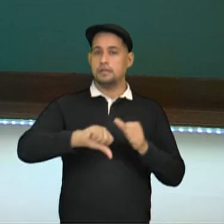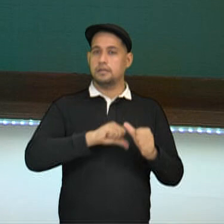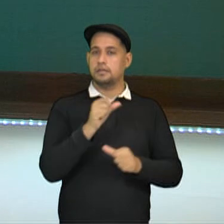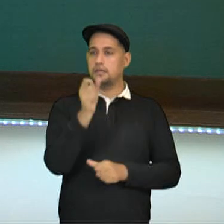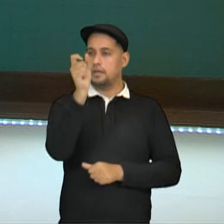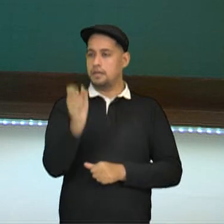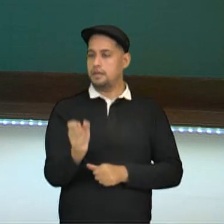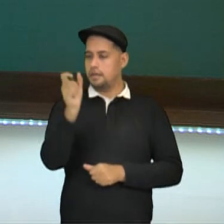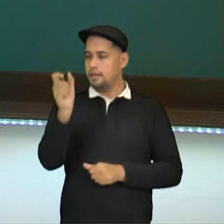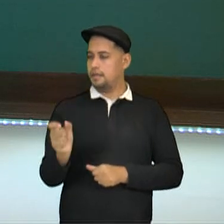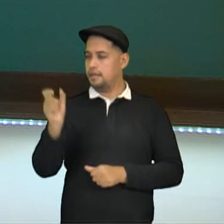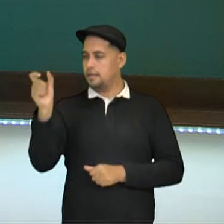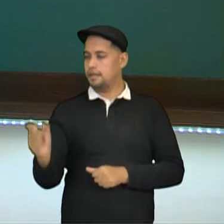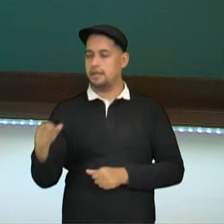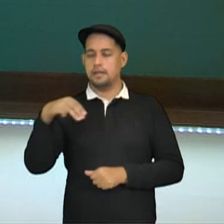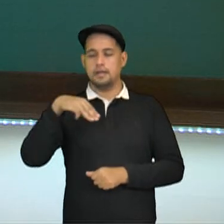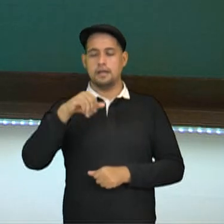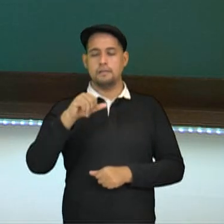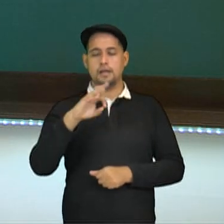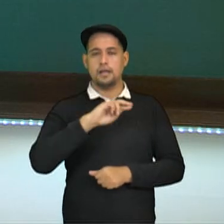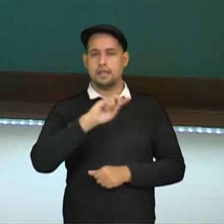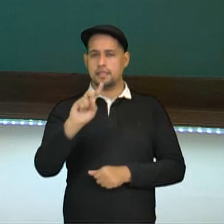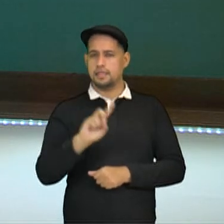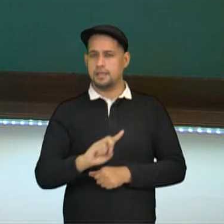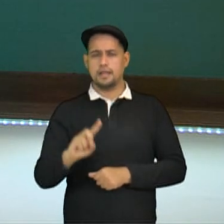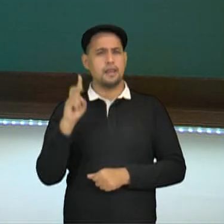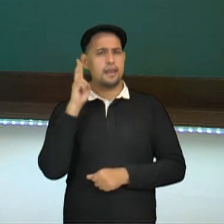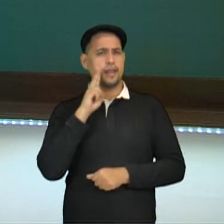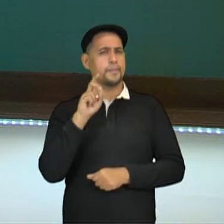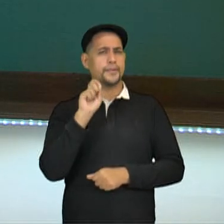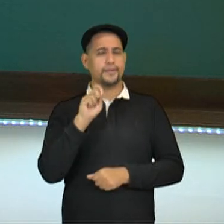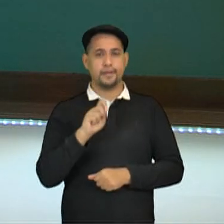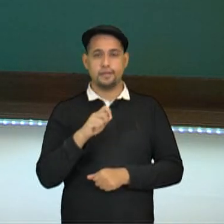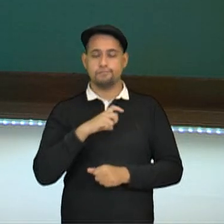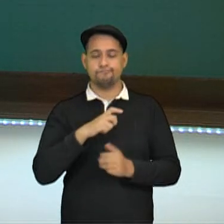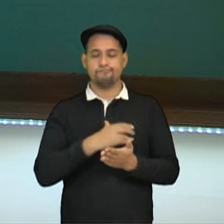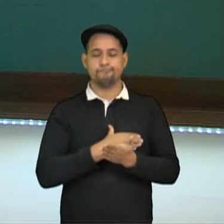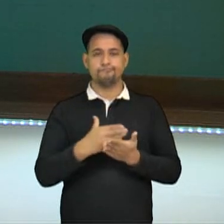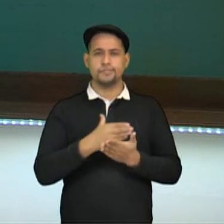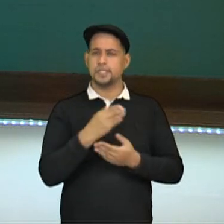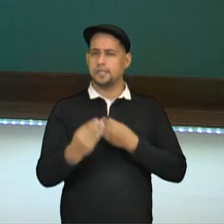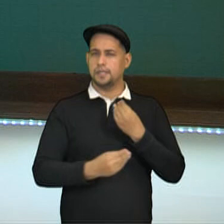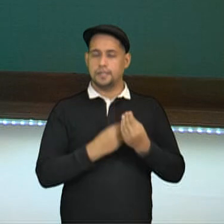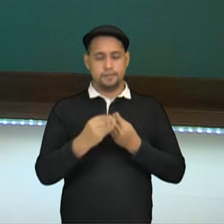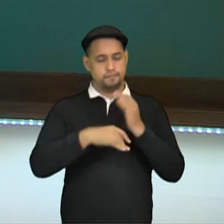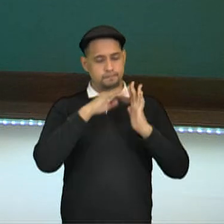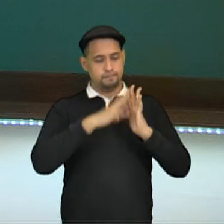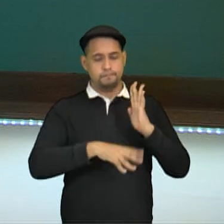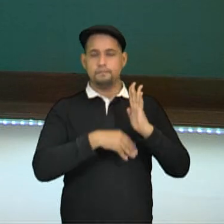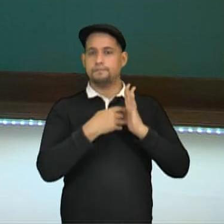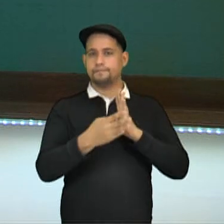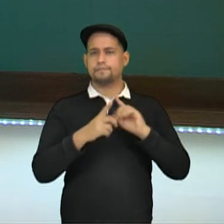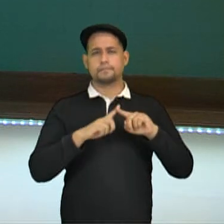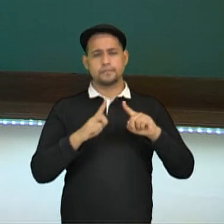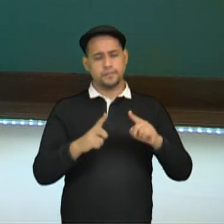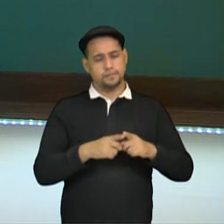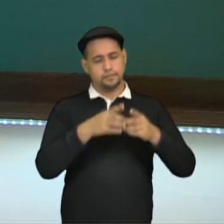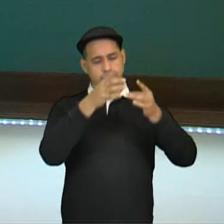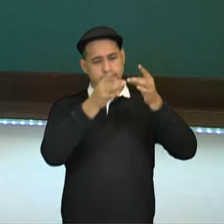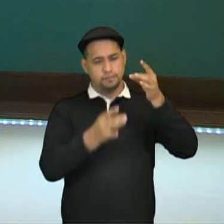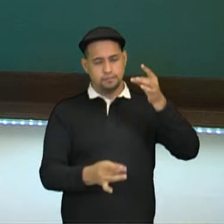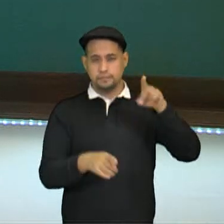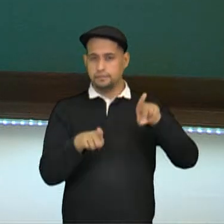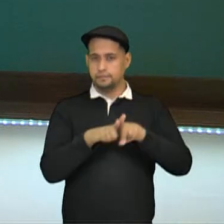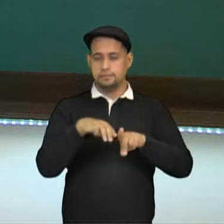uma matriz, né? Lembra que as matrizes elas se originam dentro de tabelas. Então, coloquei ela dentro de